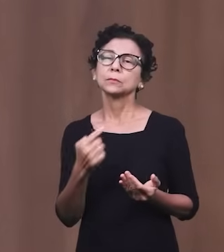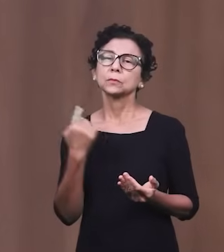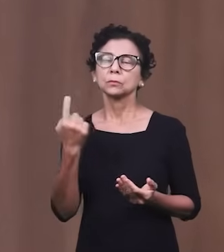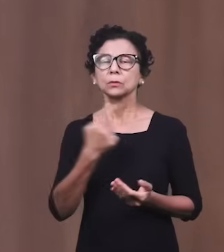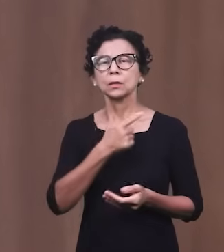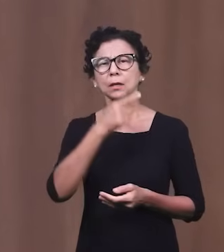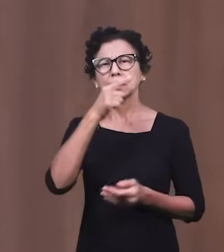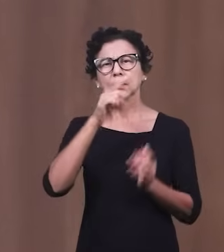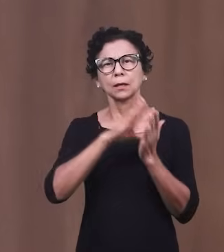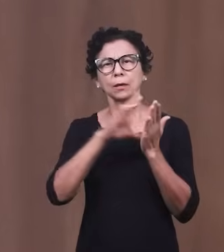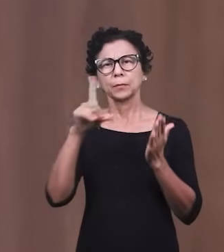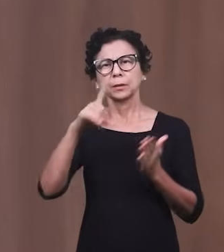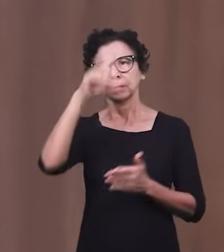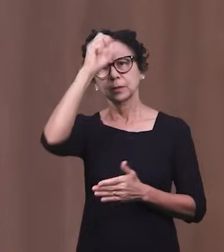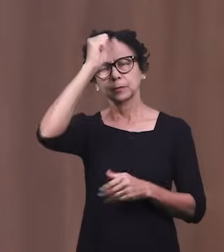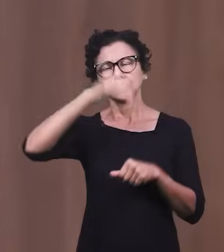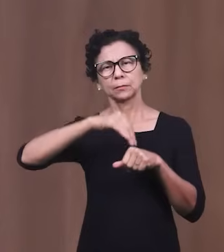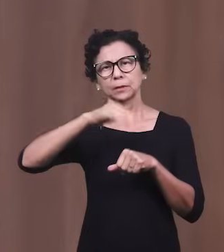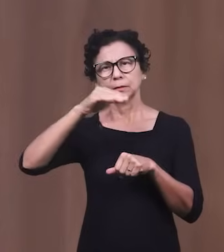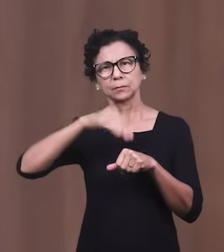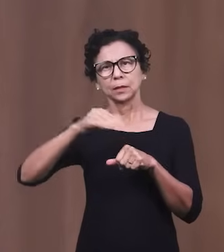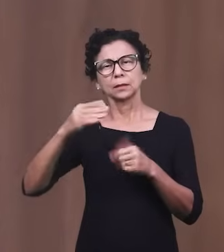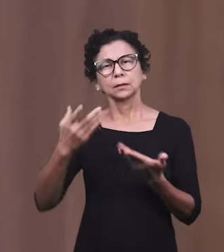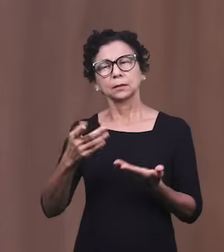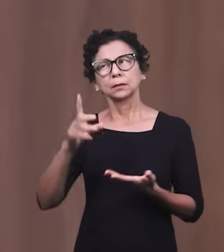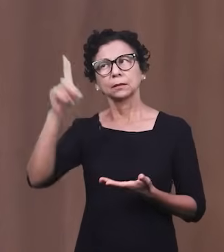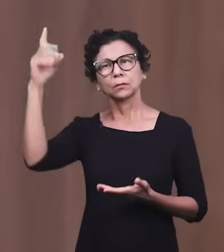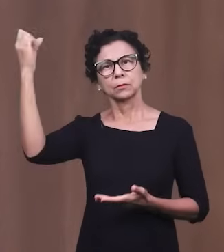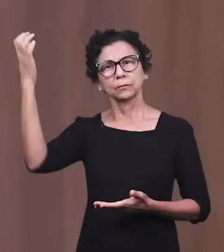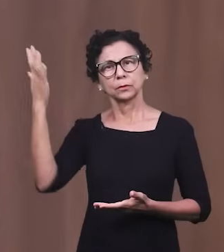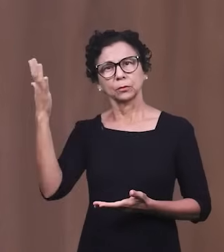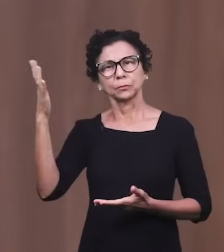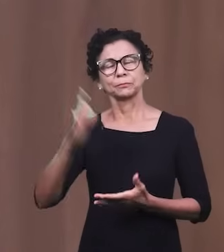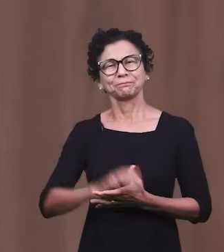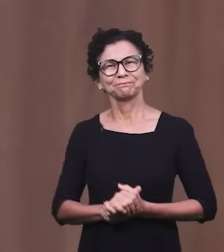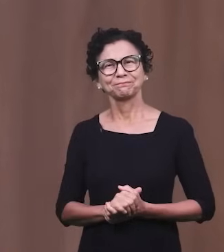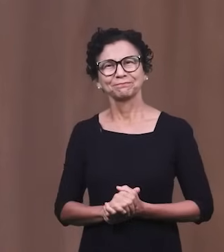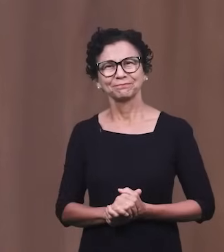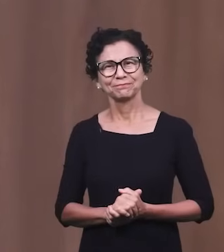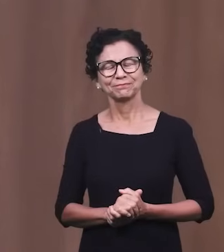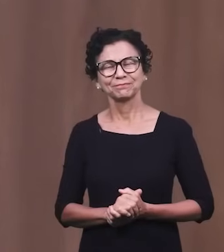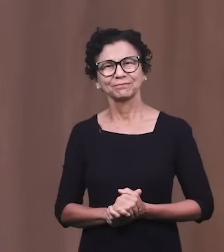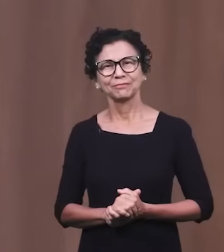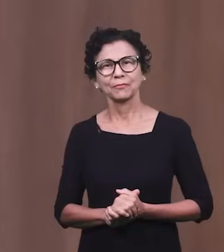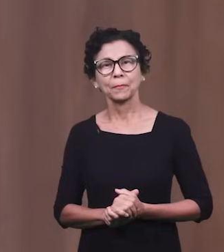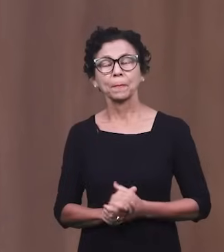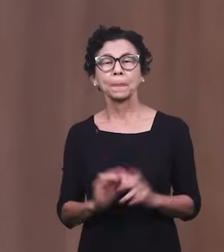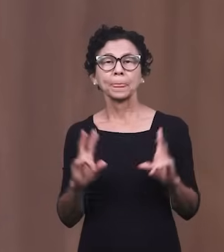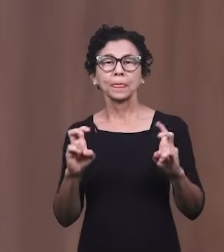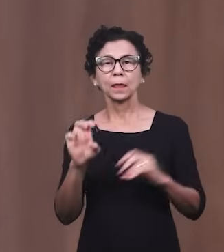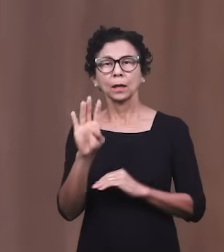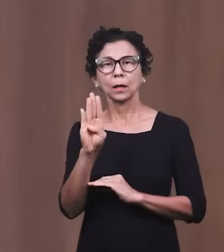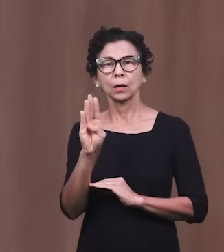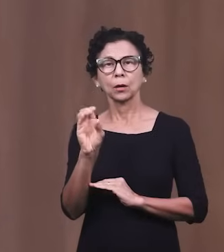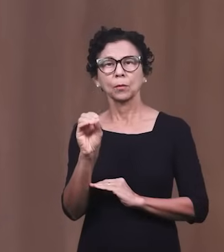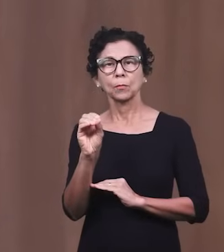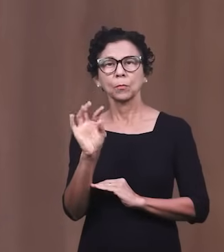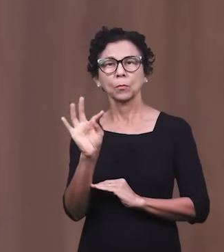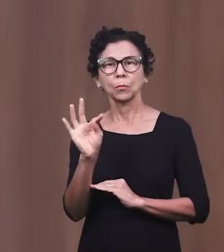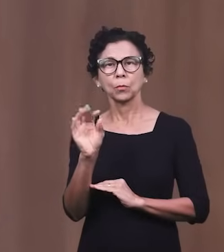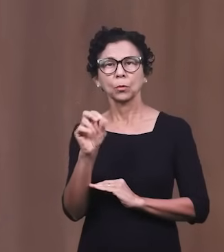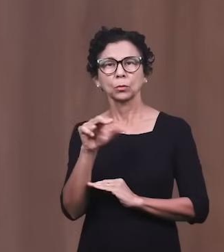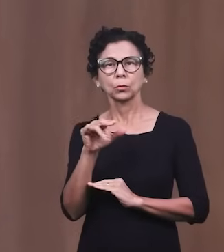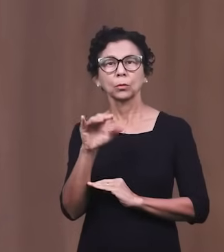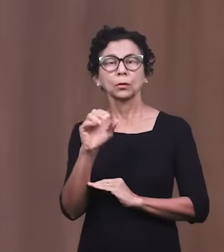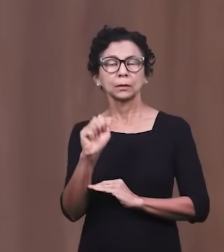de Deus daquilo que vem da eternidade do Senhor e no episódio de hoje o nosso tema é sobre botânica então